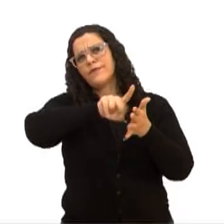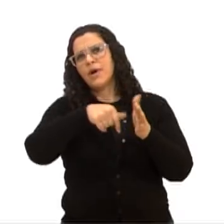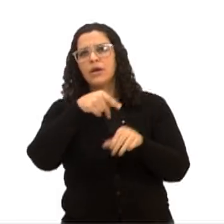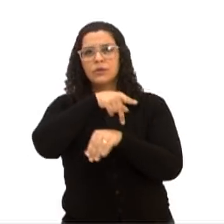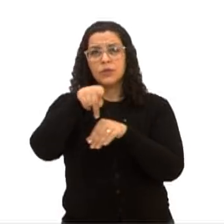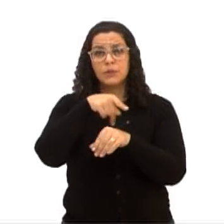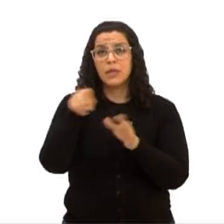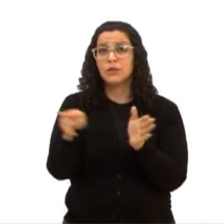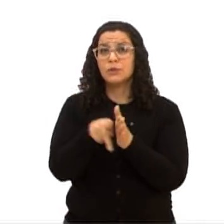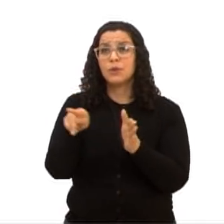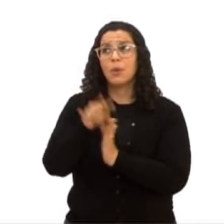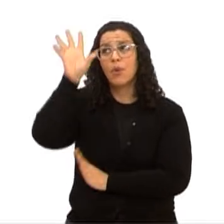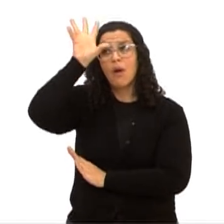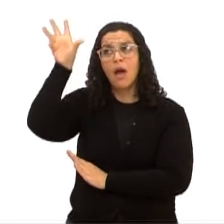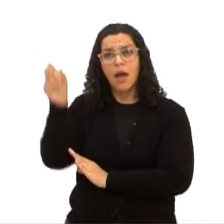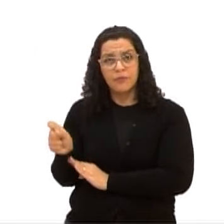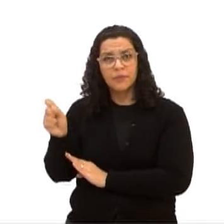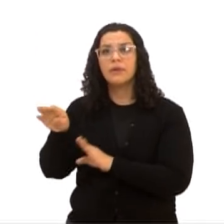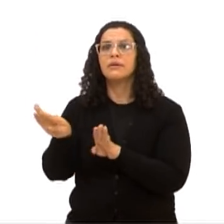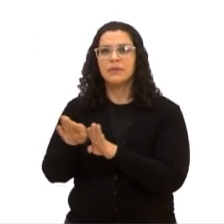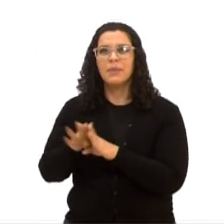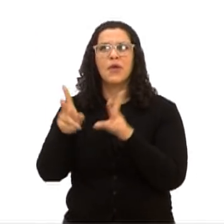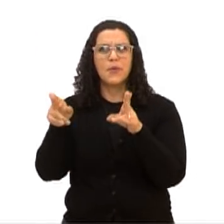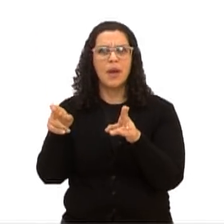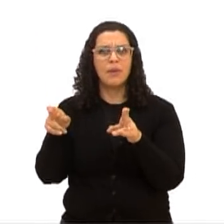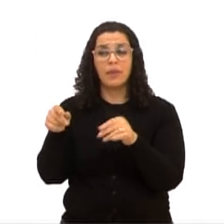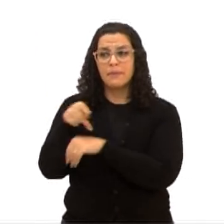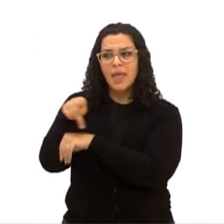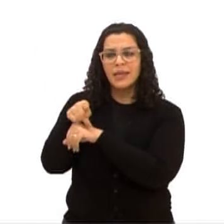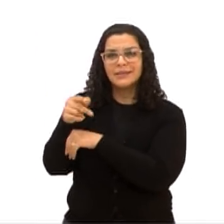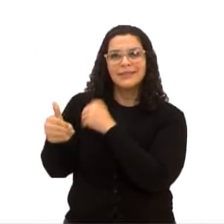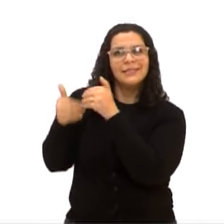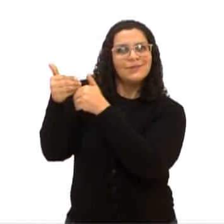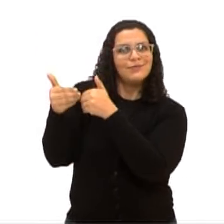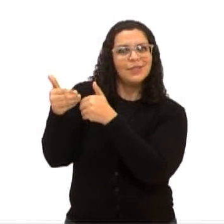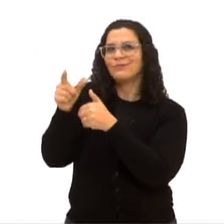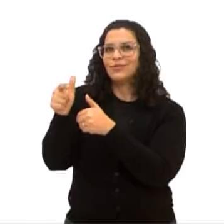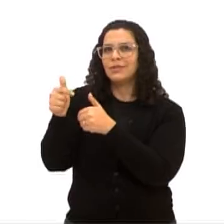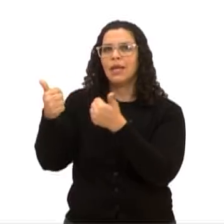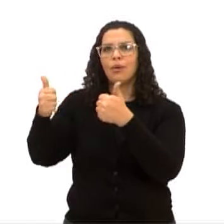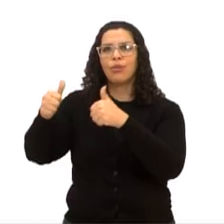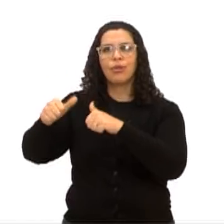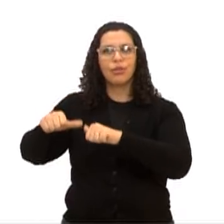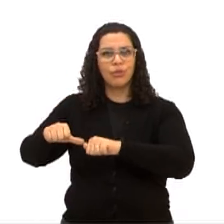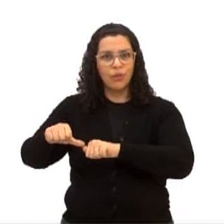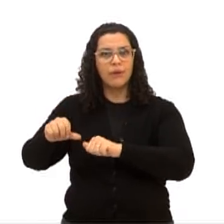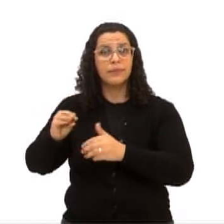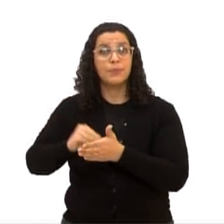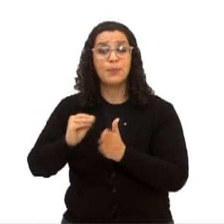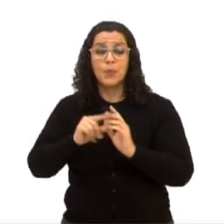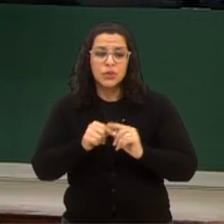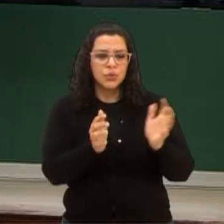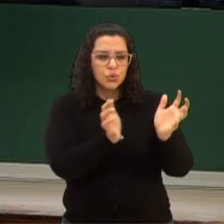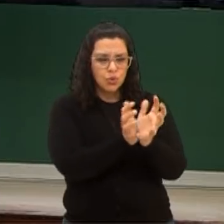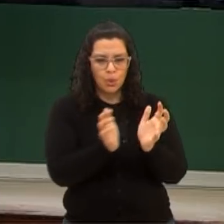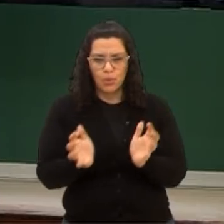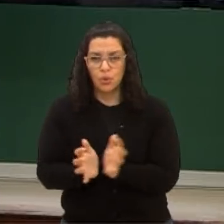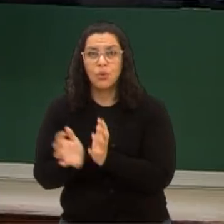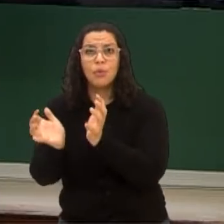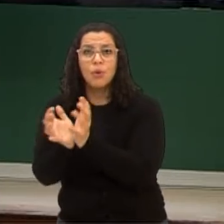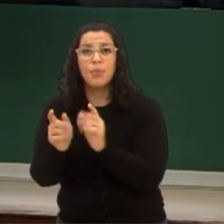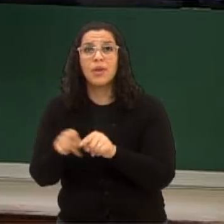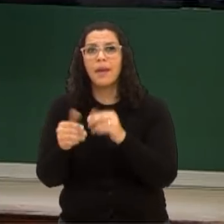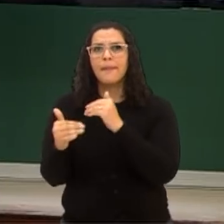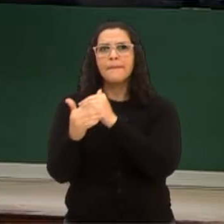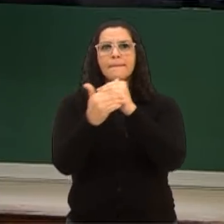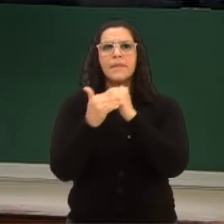exemplo, do continente africano. Quer dizer, essa classificação ela se torna difícil justamente porque coloca no